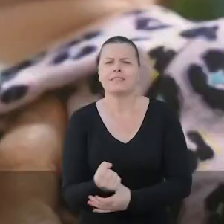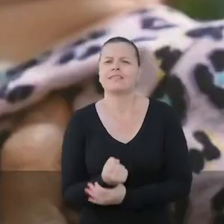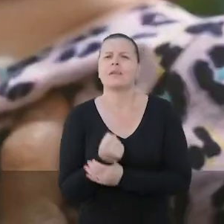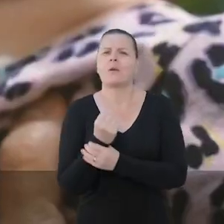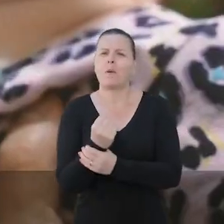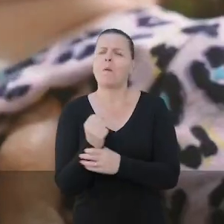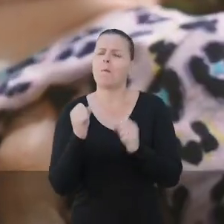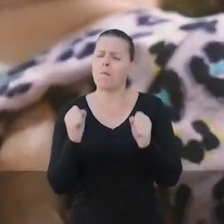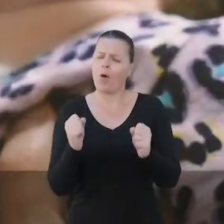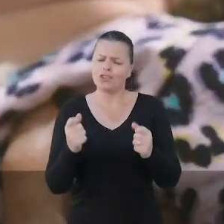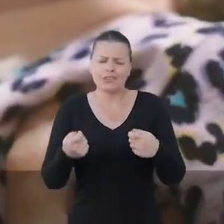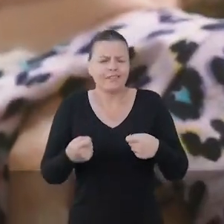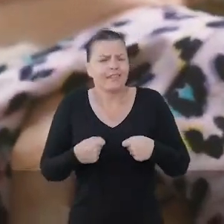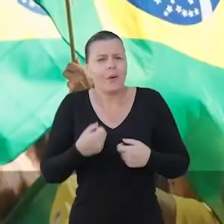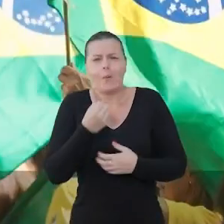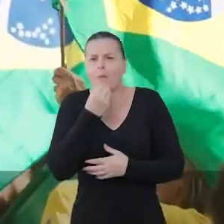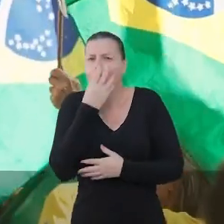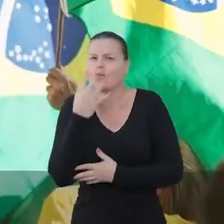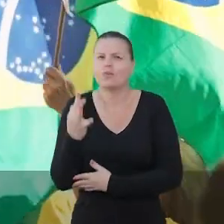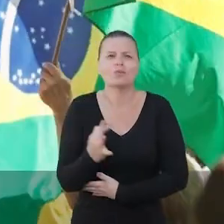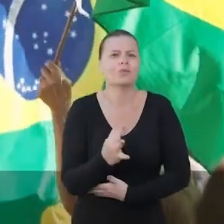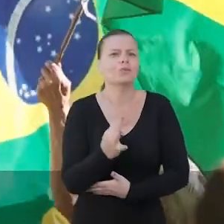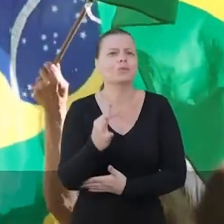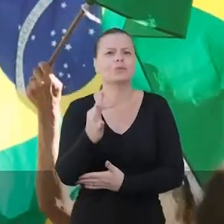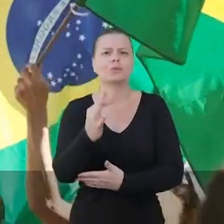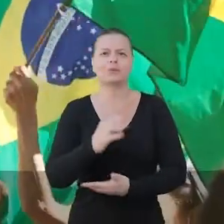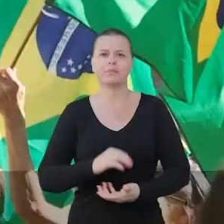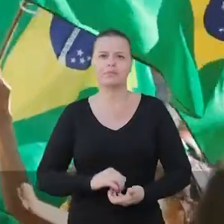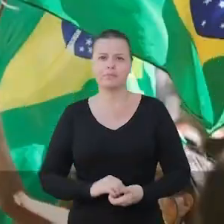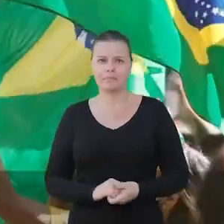seguro que nos leva a um grande futuro.